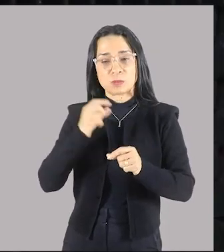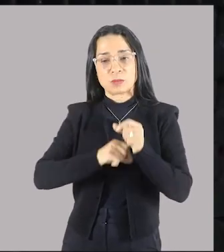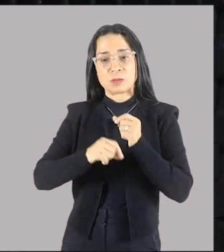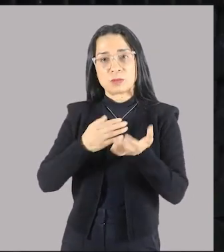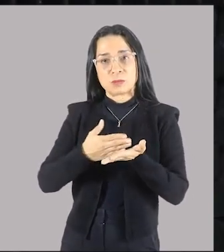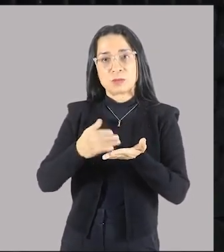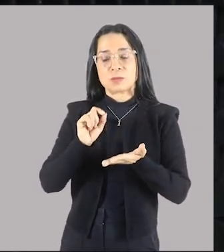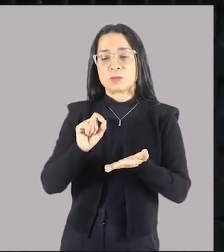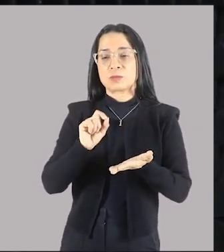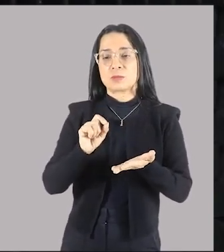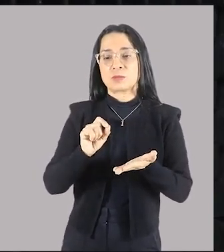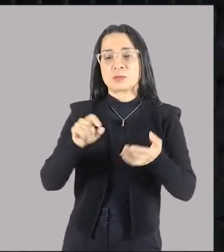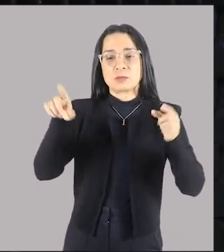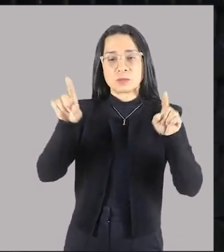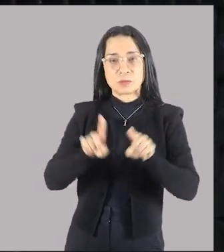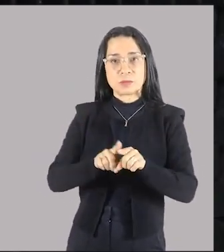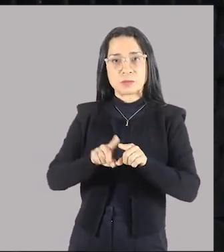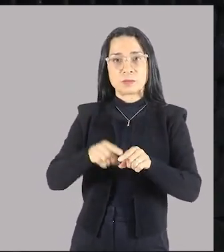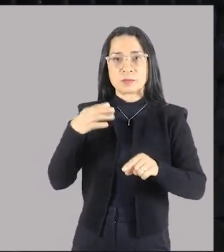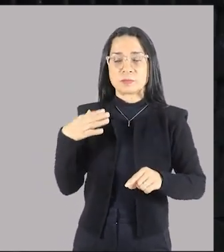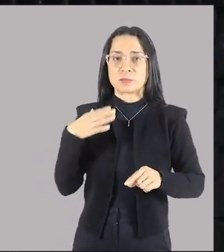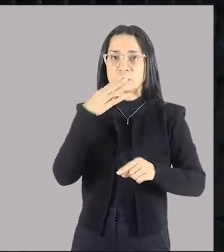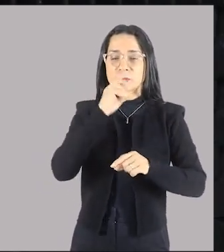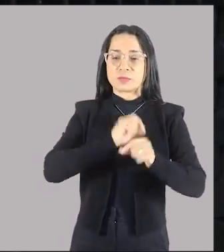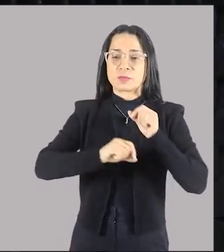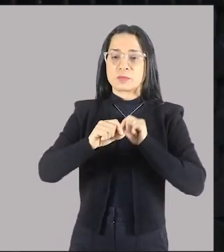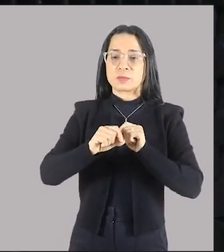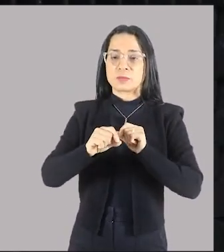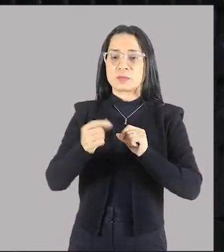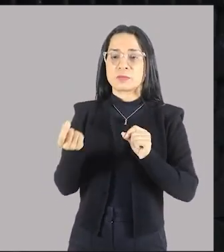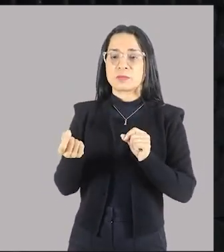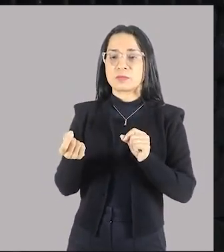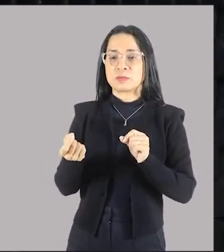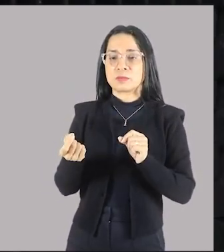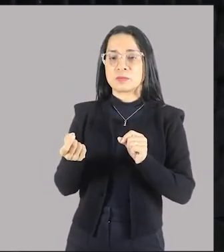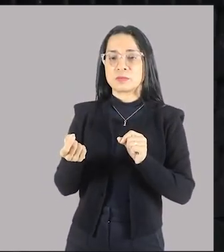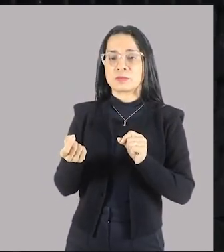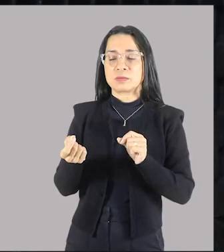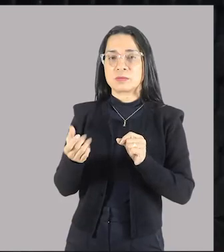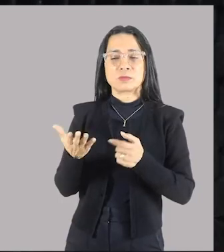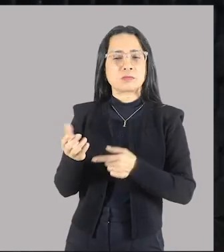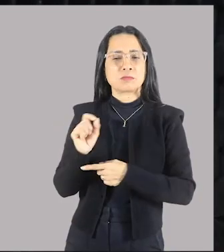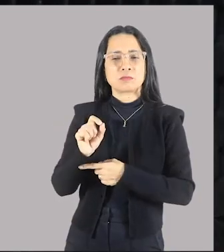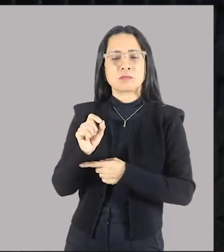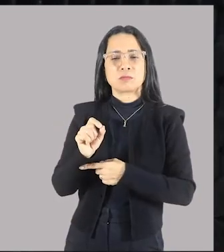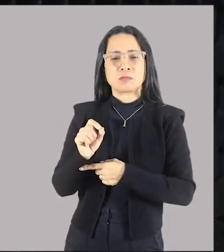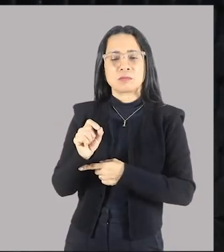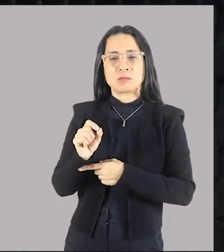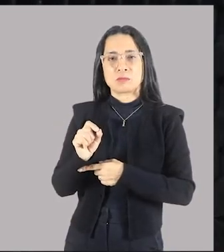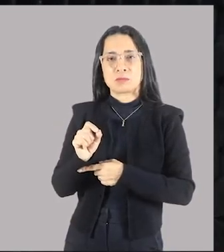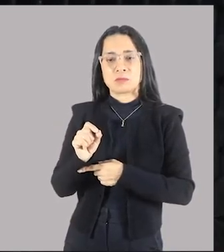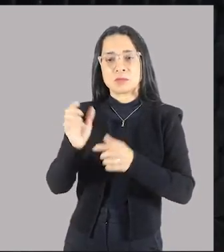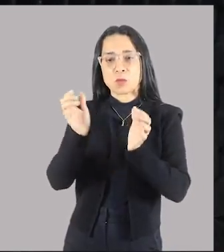Além, principalmente, do esquema PC Farias, onde essa denúncia foi feita por irmão de